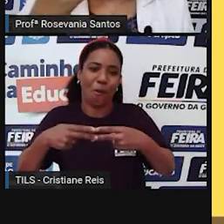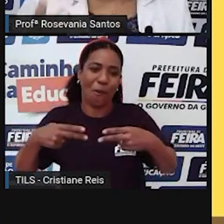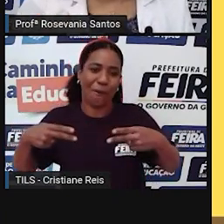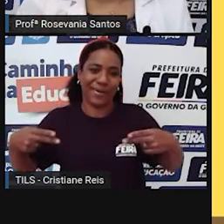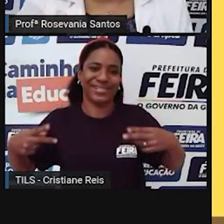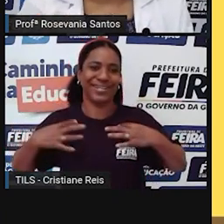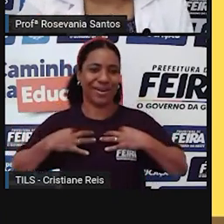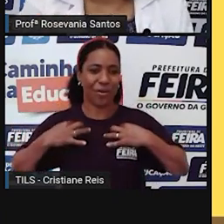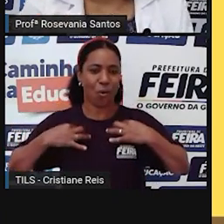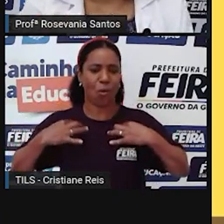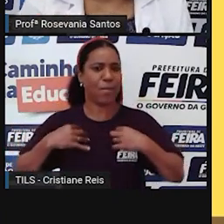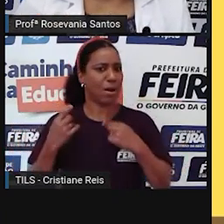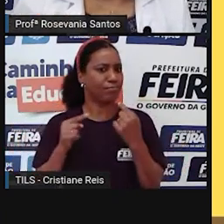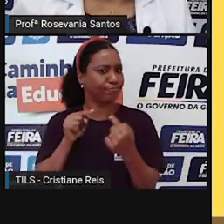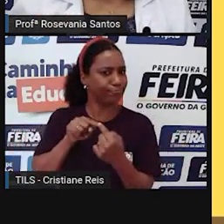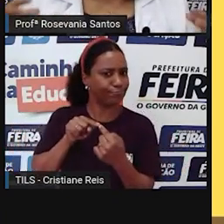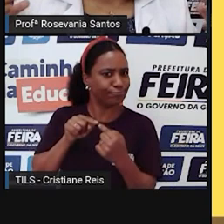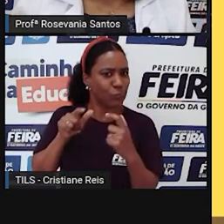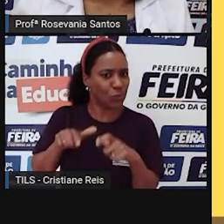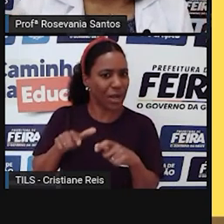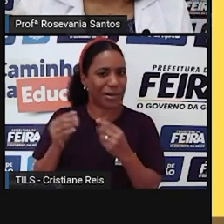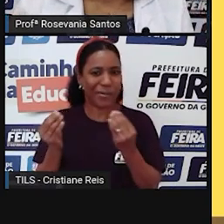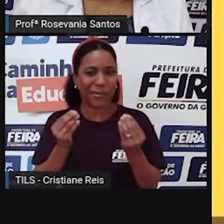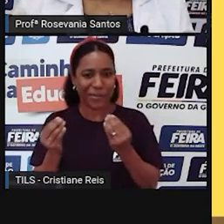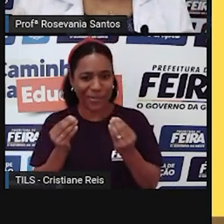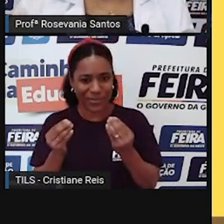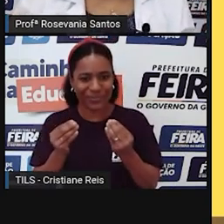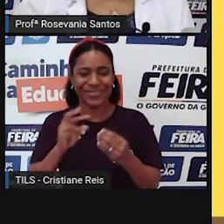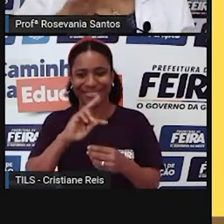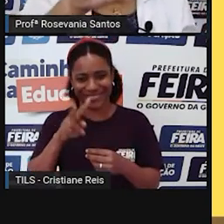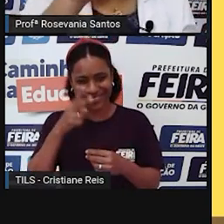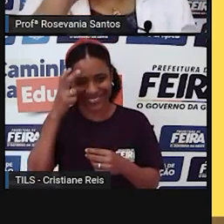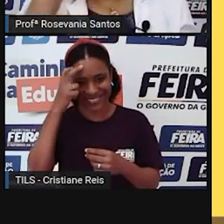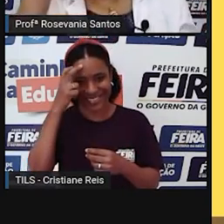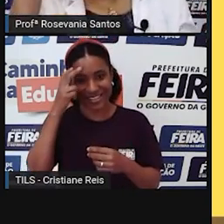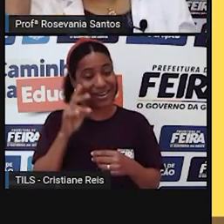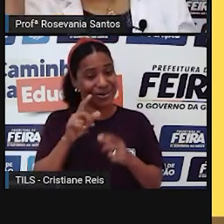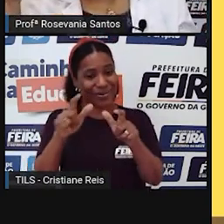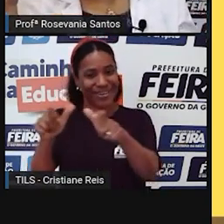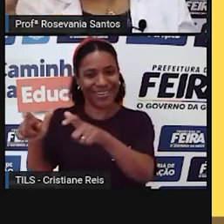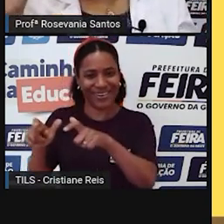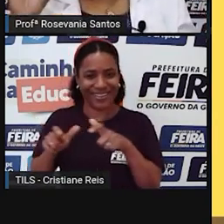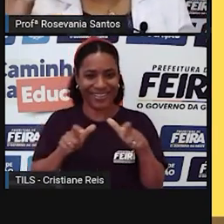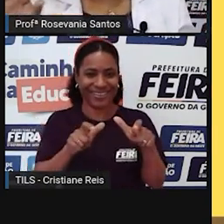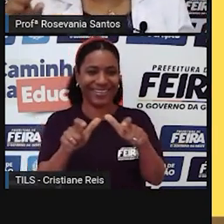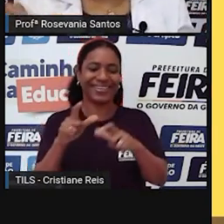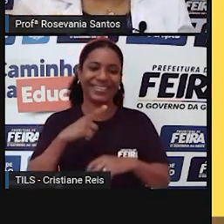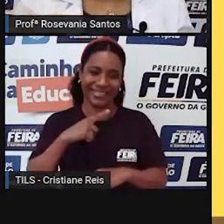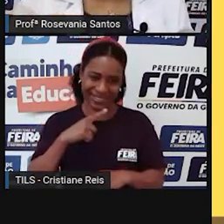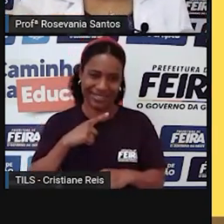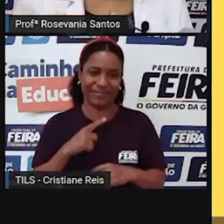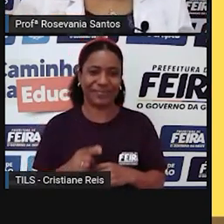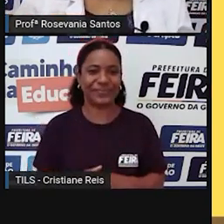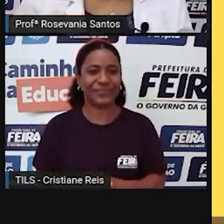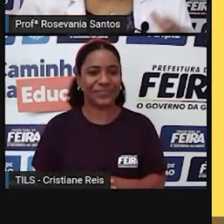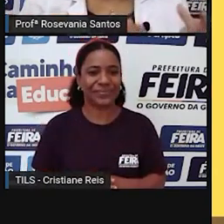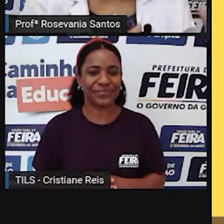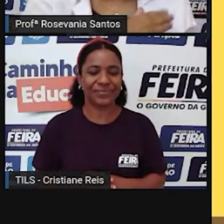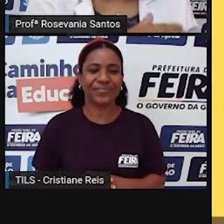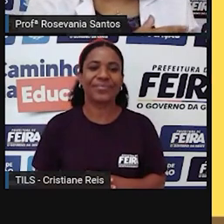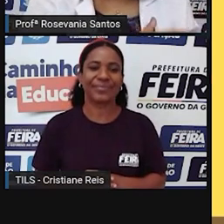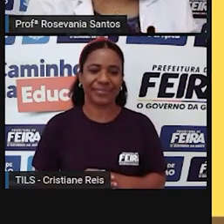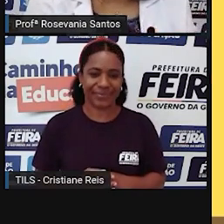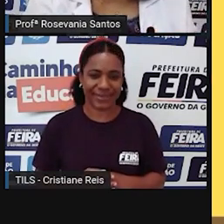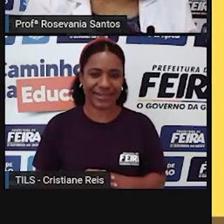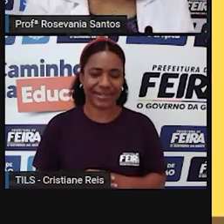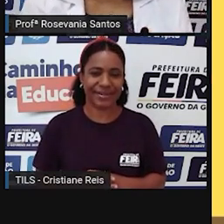vestir nesse espaço aí. Então, percebam que o lugar, apesar de ser a particularidade, embora dizer assim, né, menorzinha